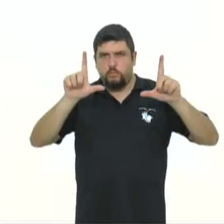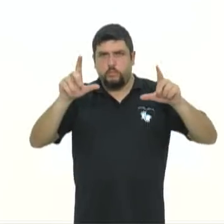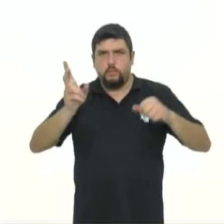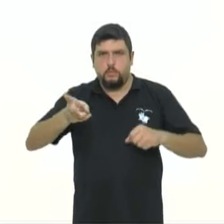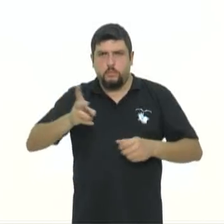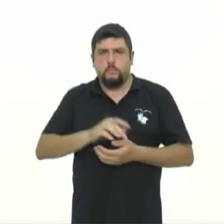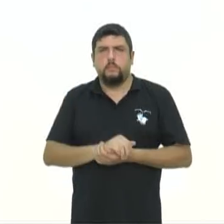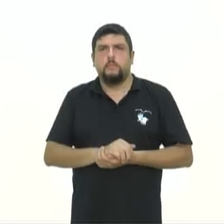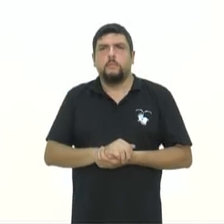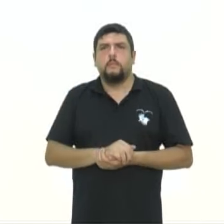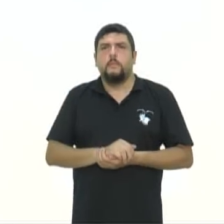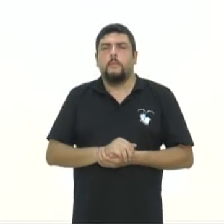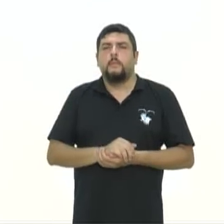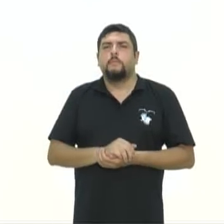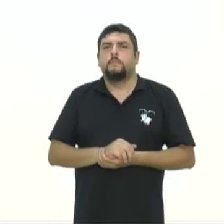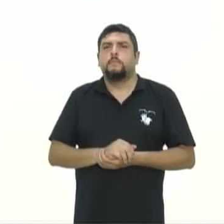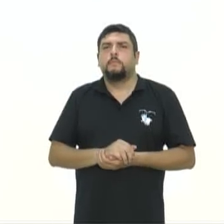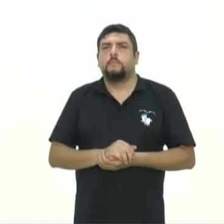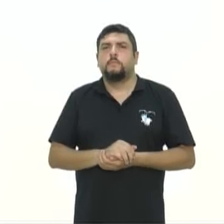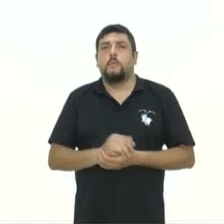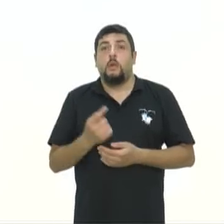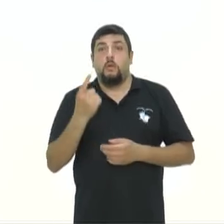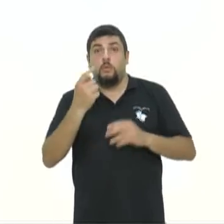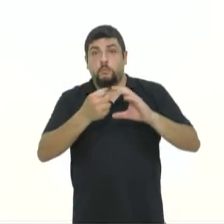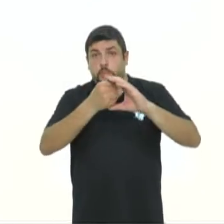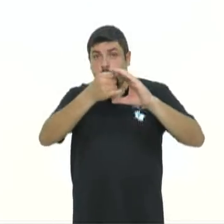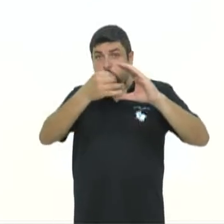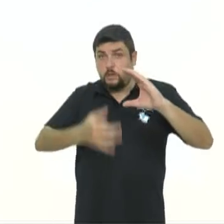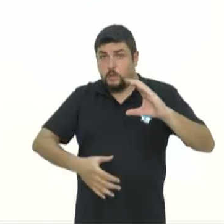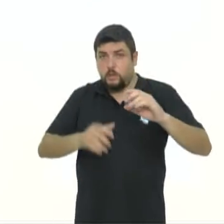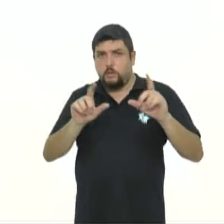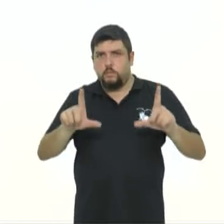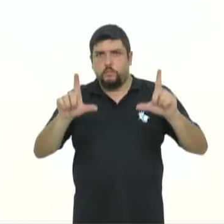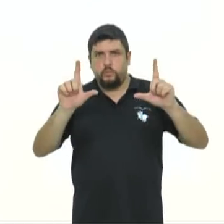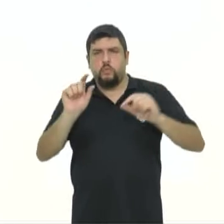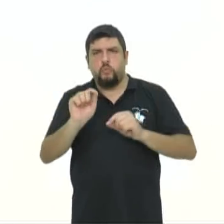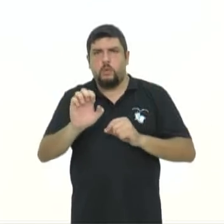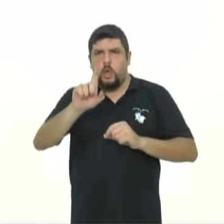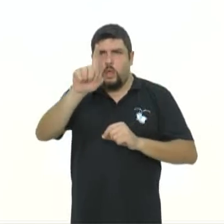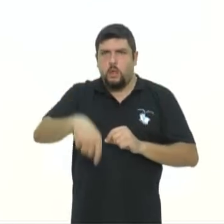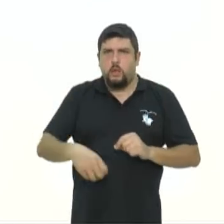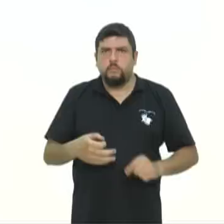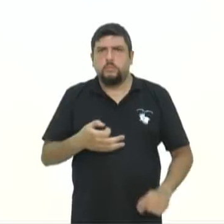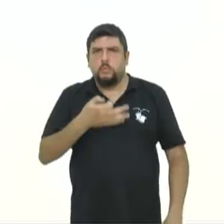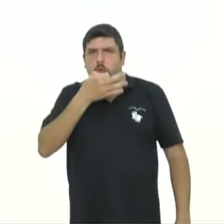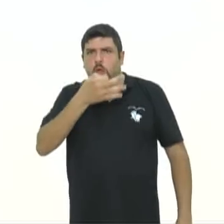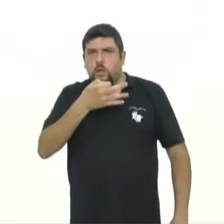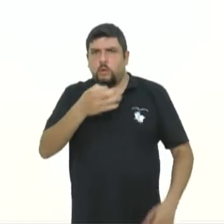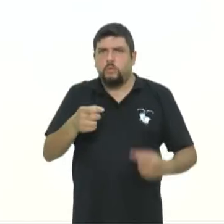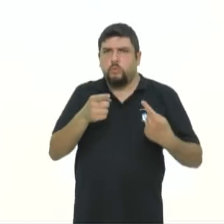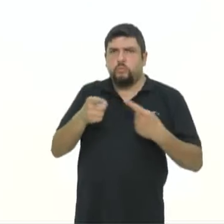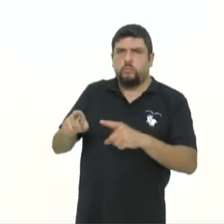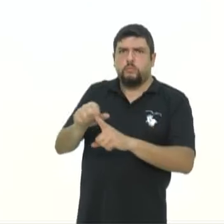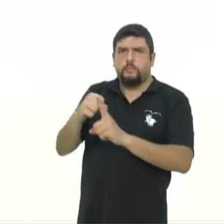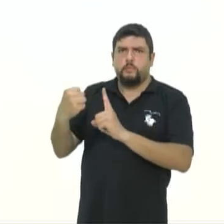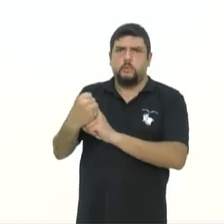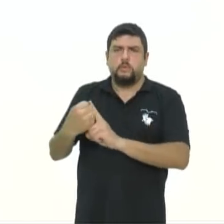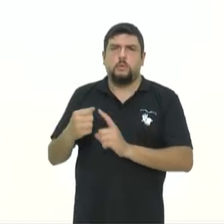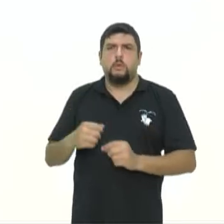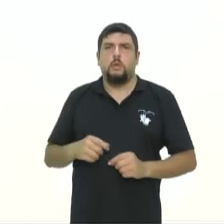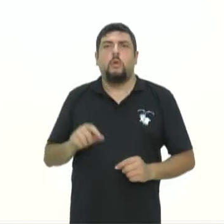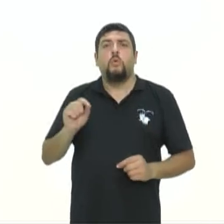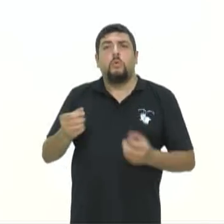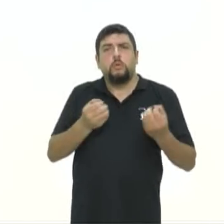e aí uma das características da charge é que ela consiste em criticar algo na sociedade, fazer as